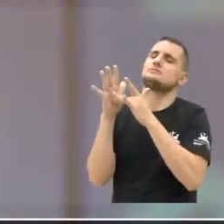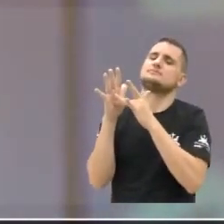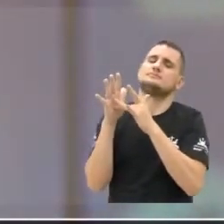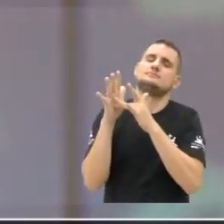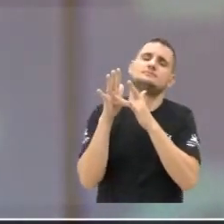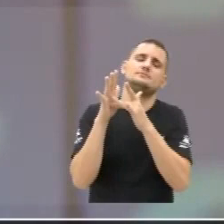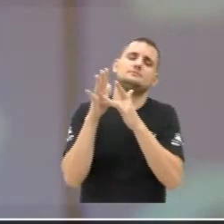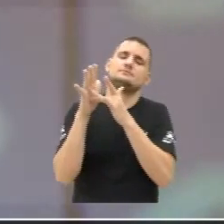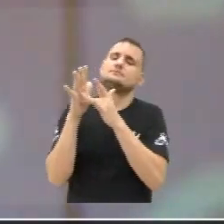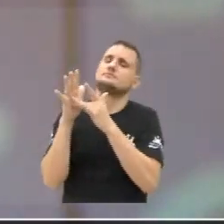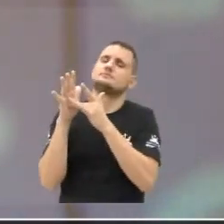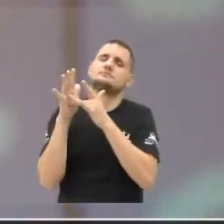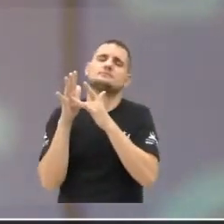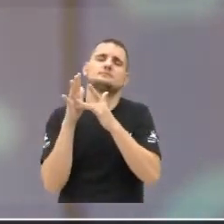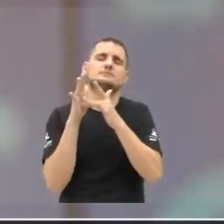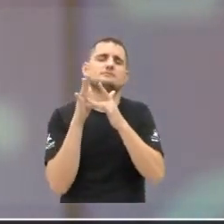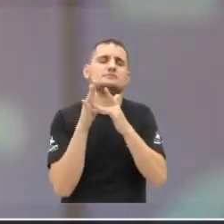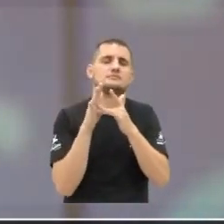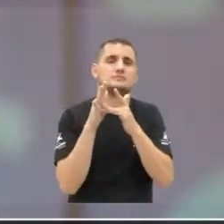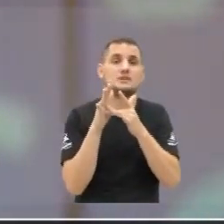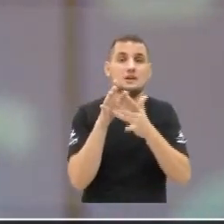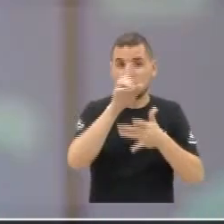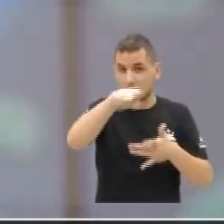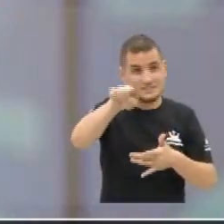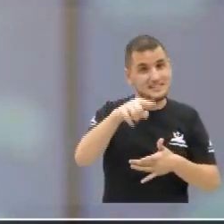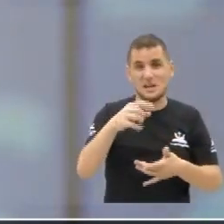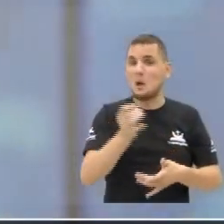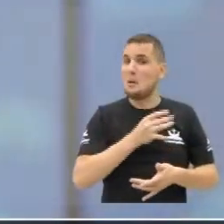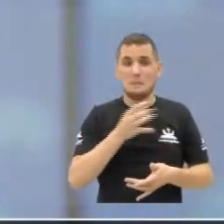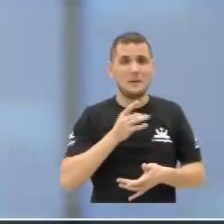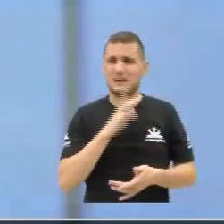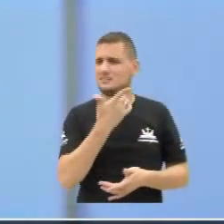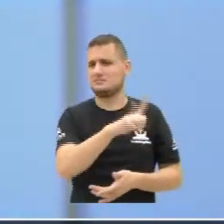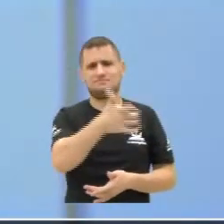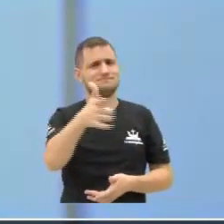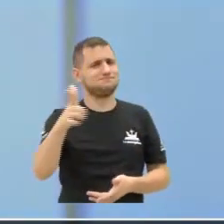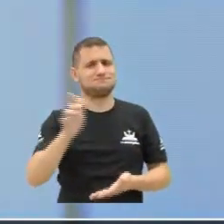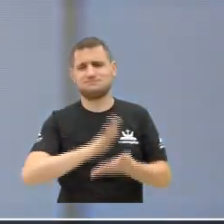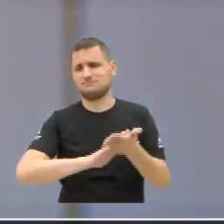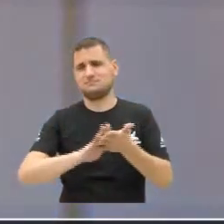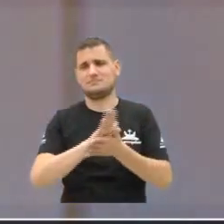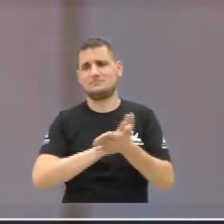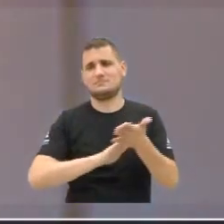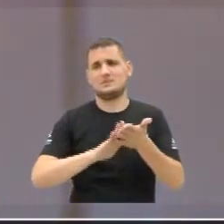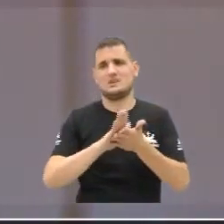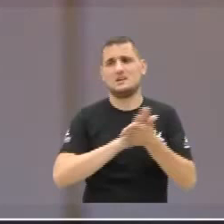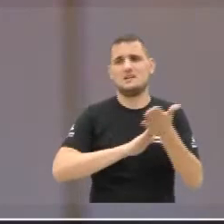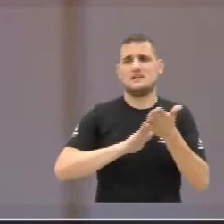não tens medo, medo, pessoas com...